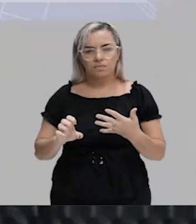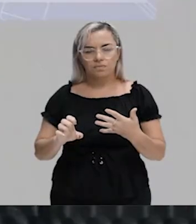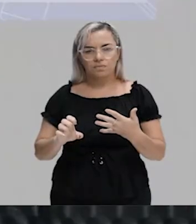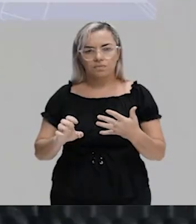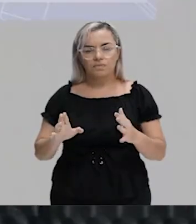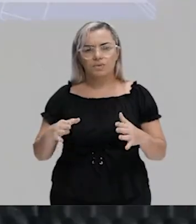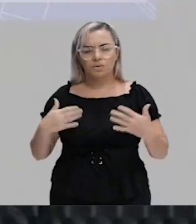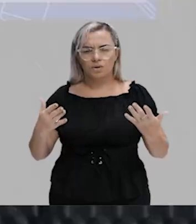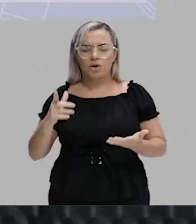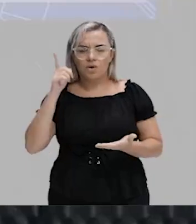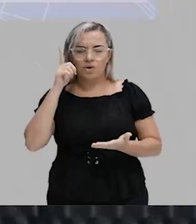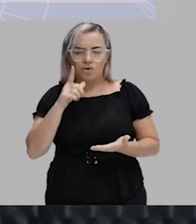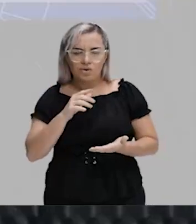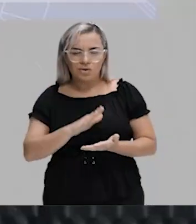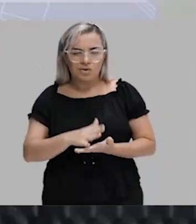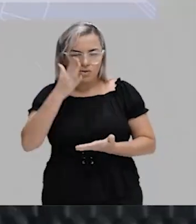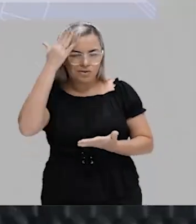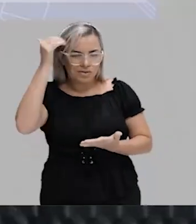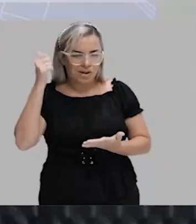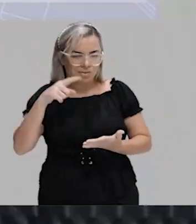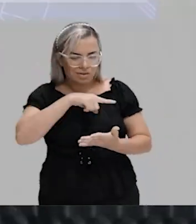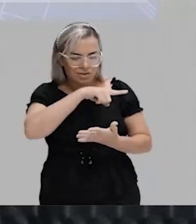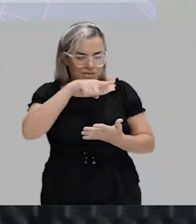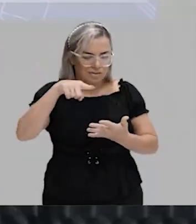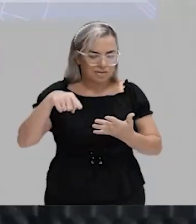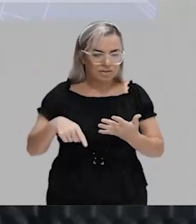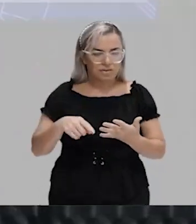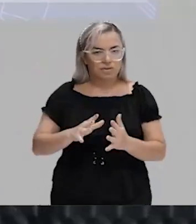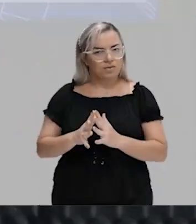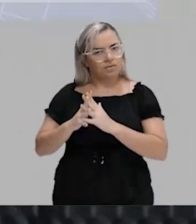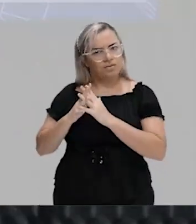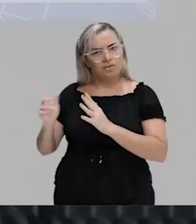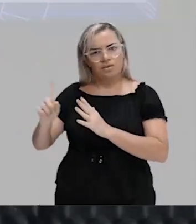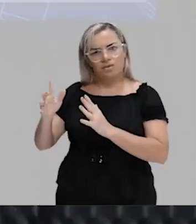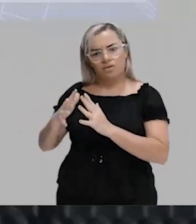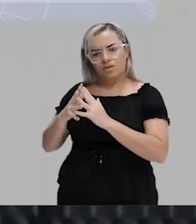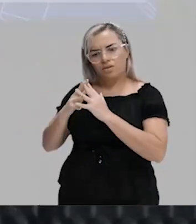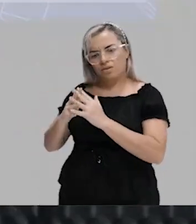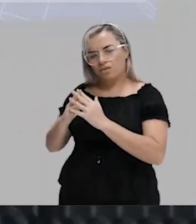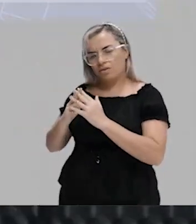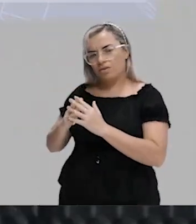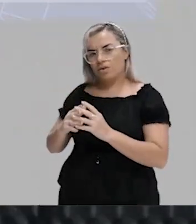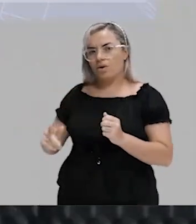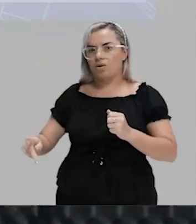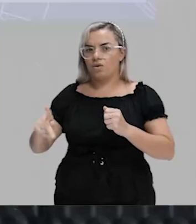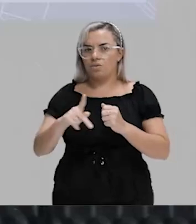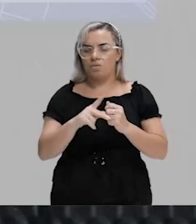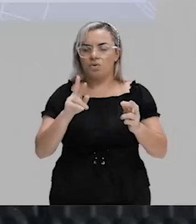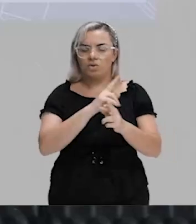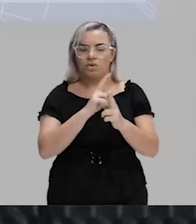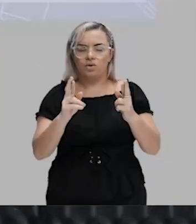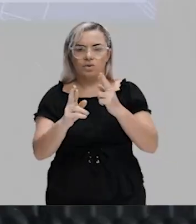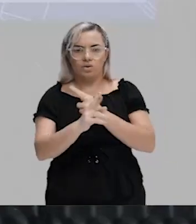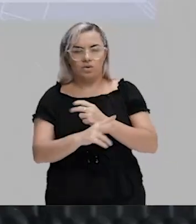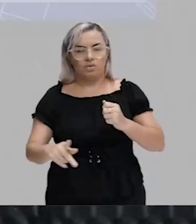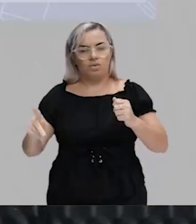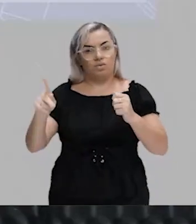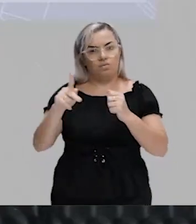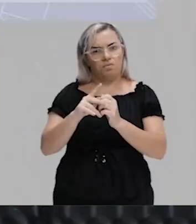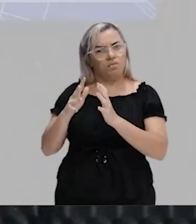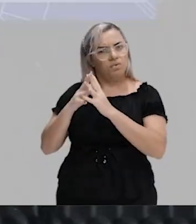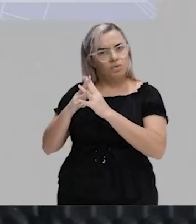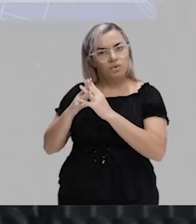E aí, conseguiram identificar o pronome indefinido? Não confundam pronomes indefinidos com pronomes relativos, com os